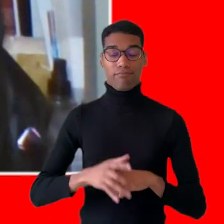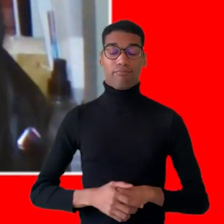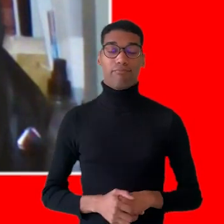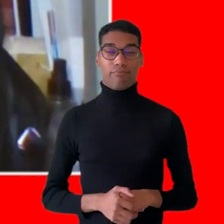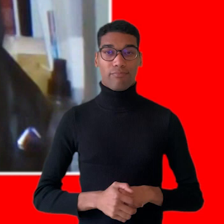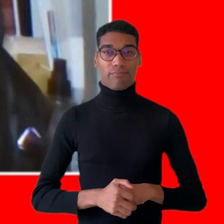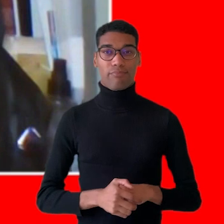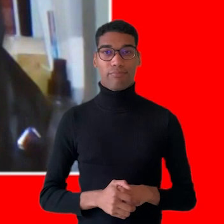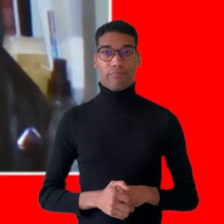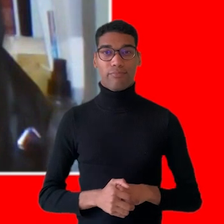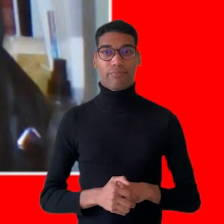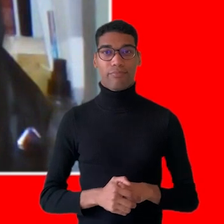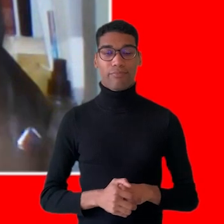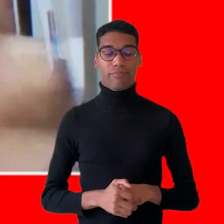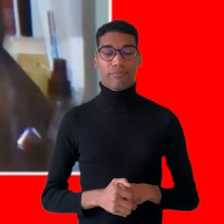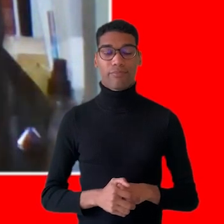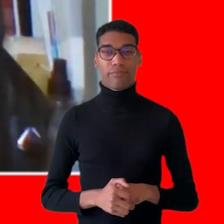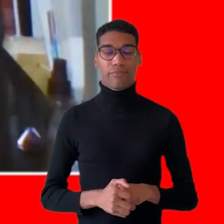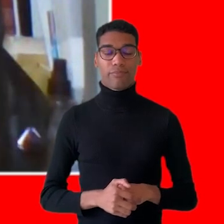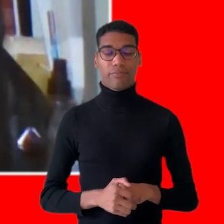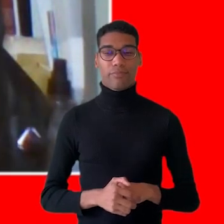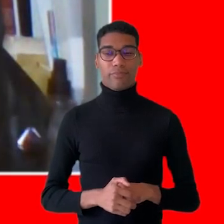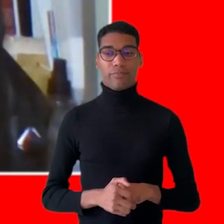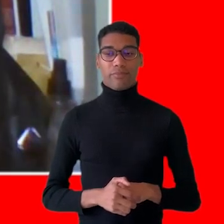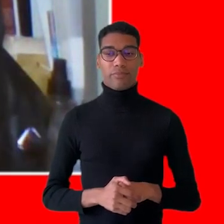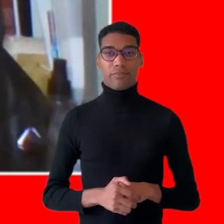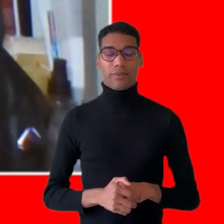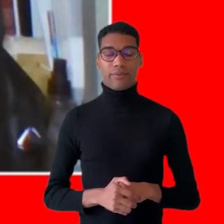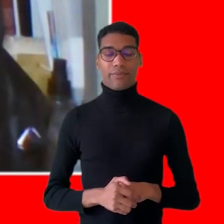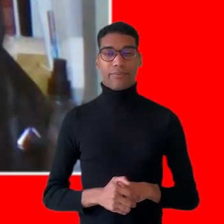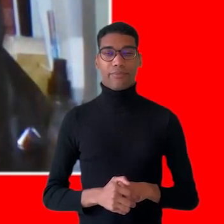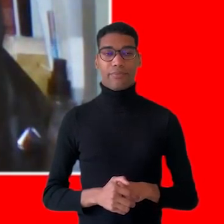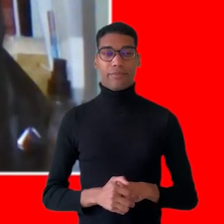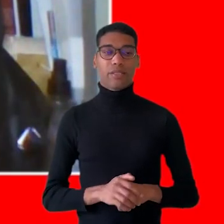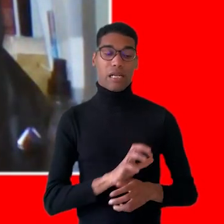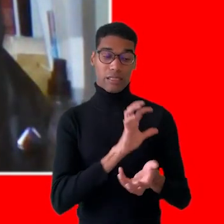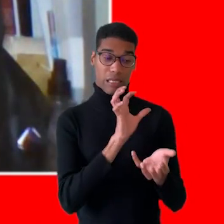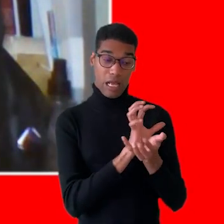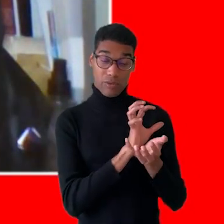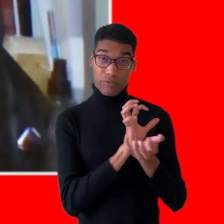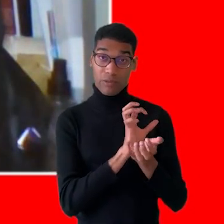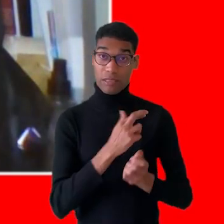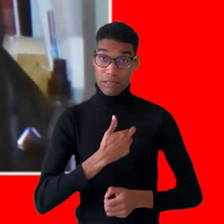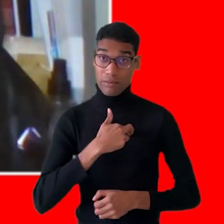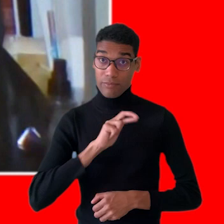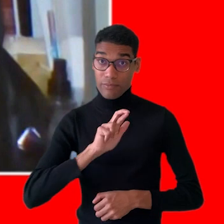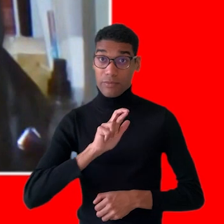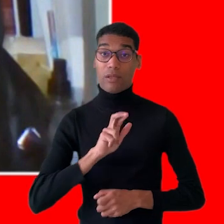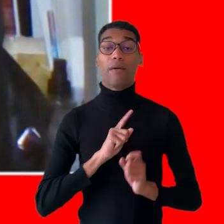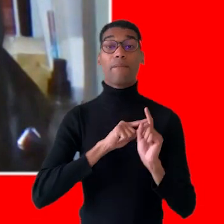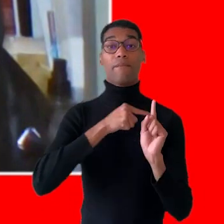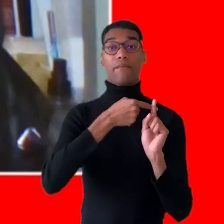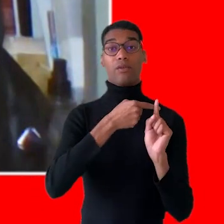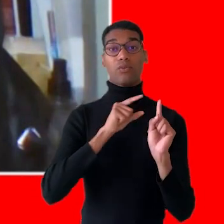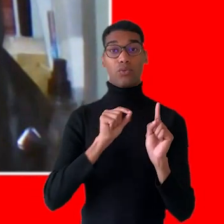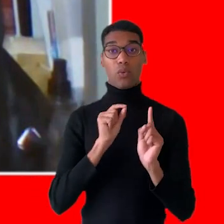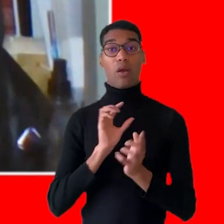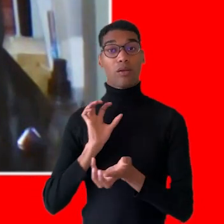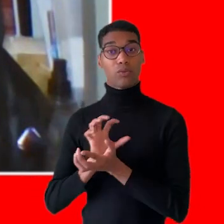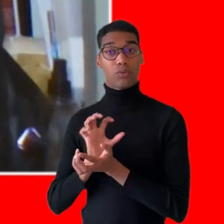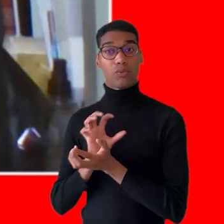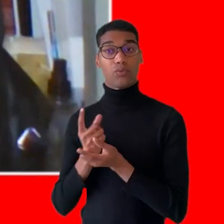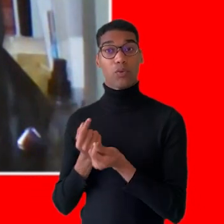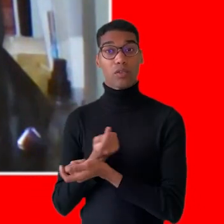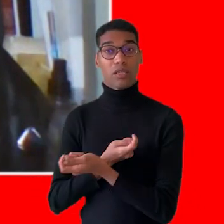pacto entre as forças das instituições religiosas e as forças